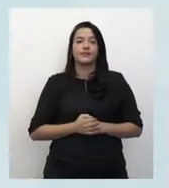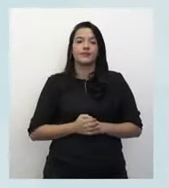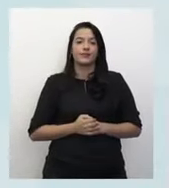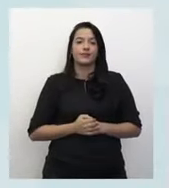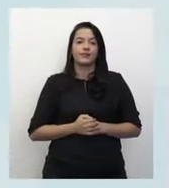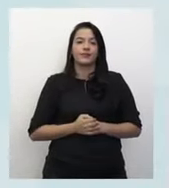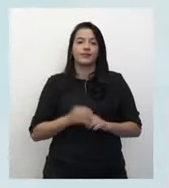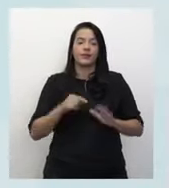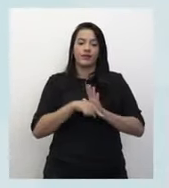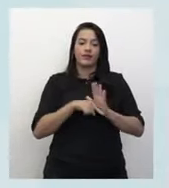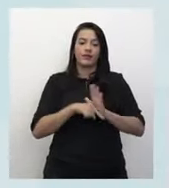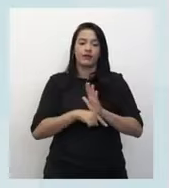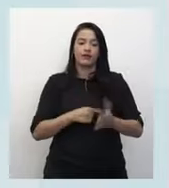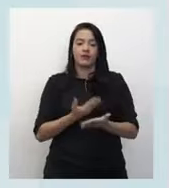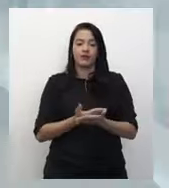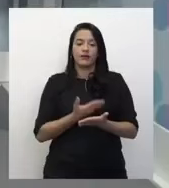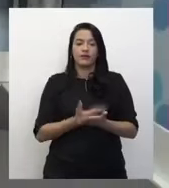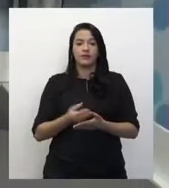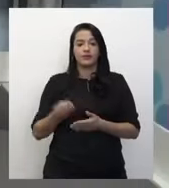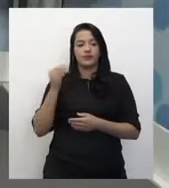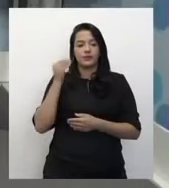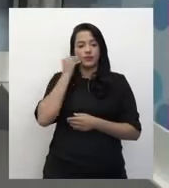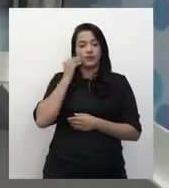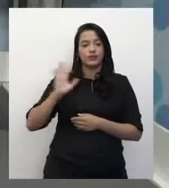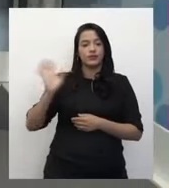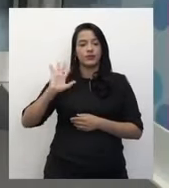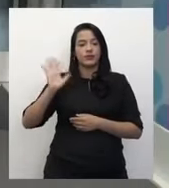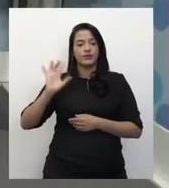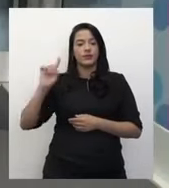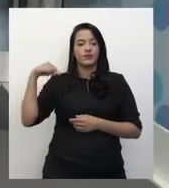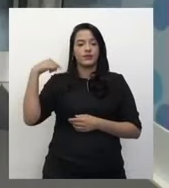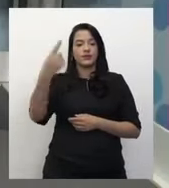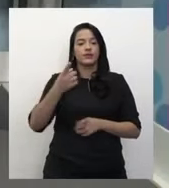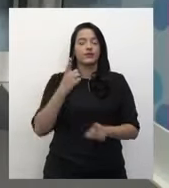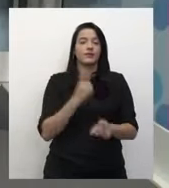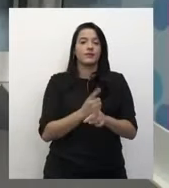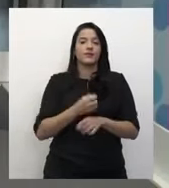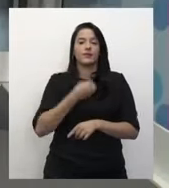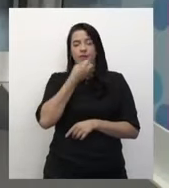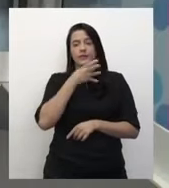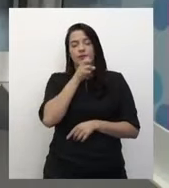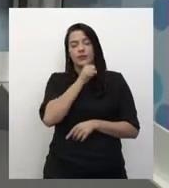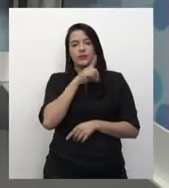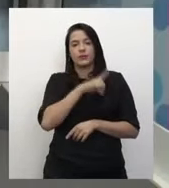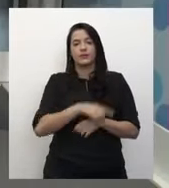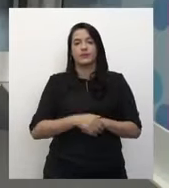Avaliem, por gentileza, a aula. Beijo para vocês. Até semana que vem. Bom fim de semana.